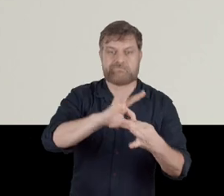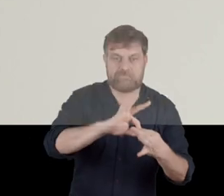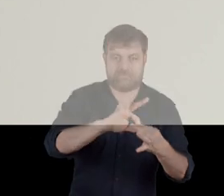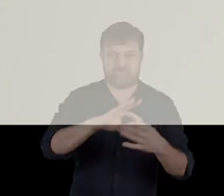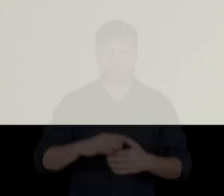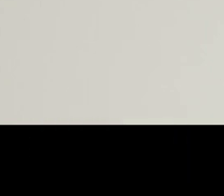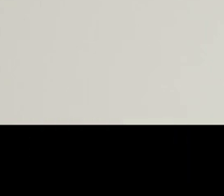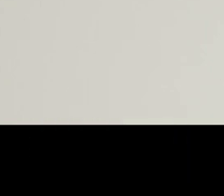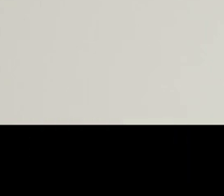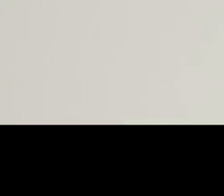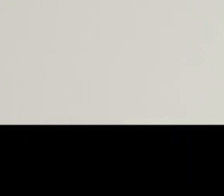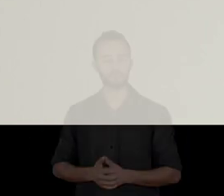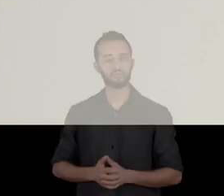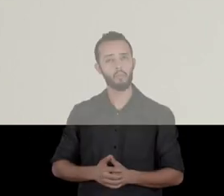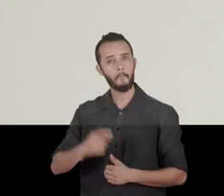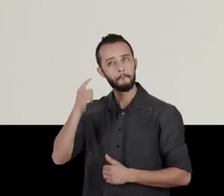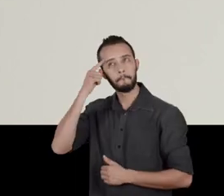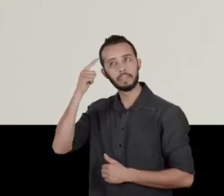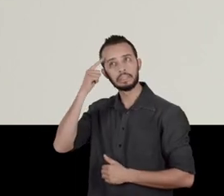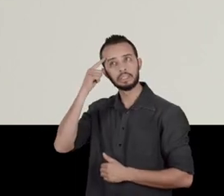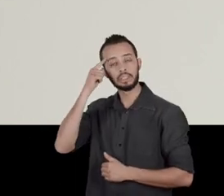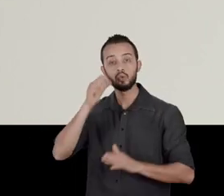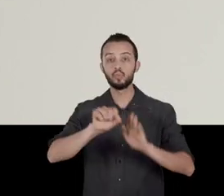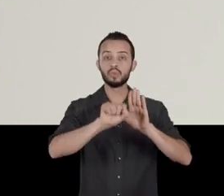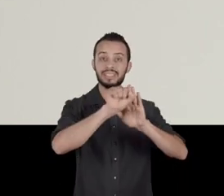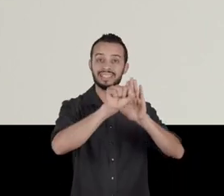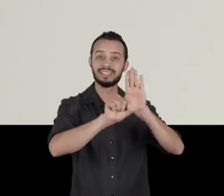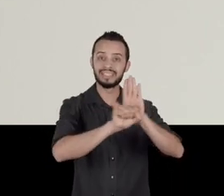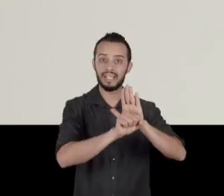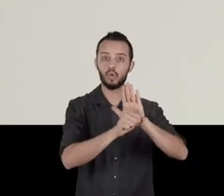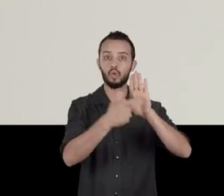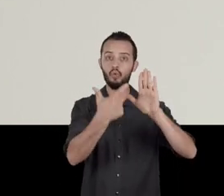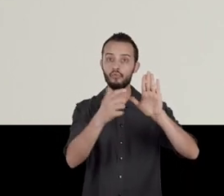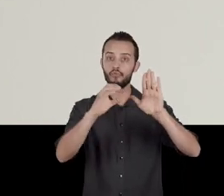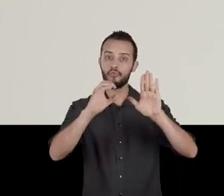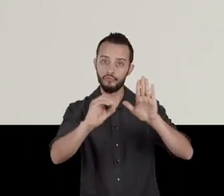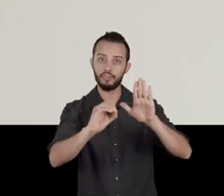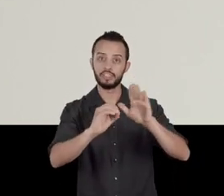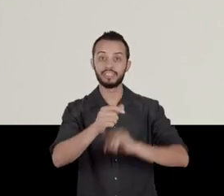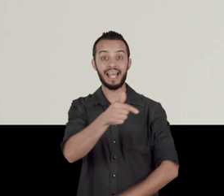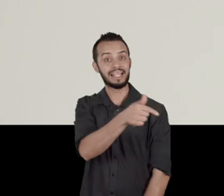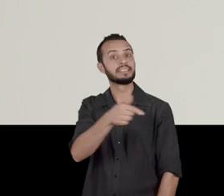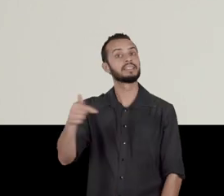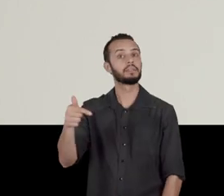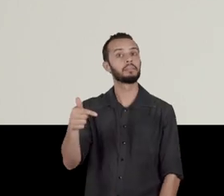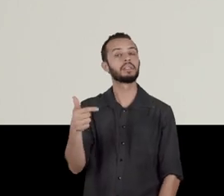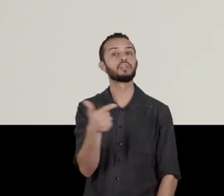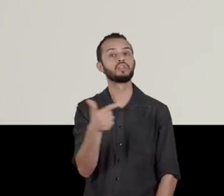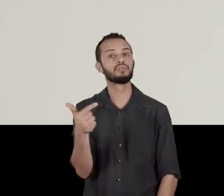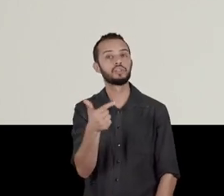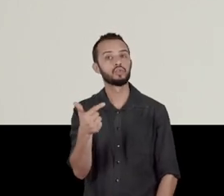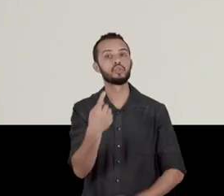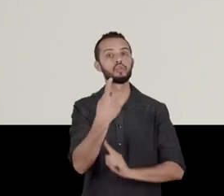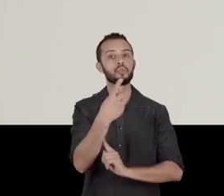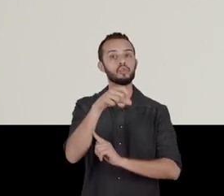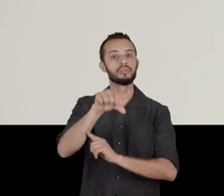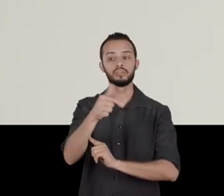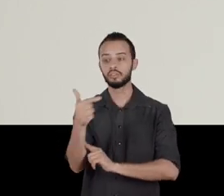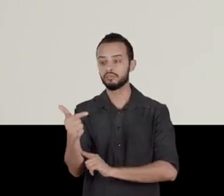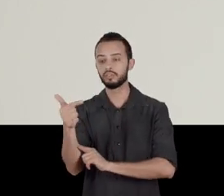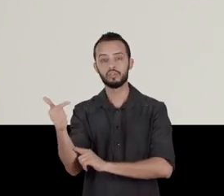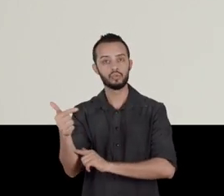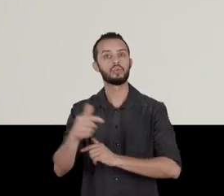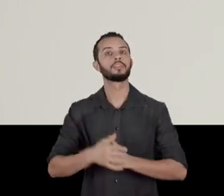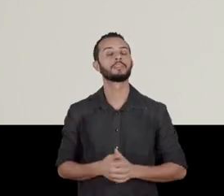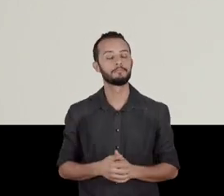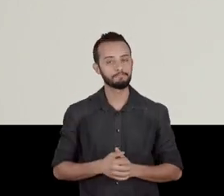depois, talvez, acho que o mais emblemático dele, se a gente pensar no século XX, é a questão da Semana de 22, né, que vai trazer,